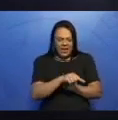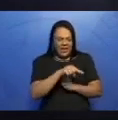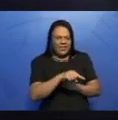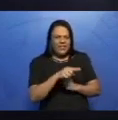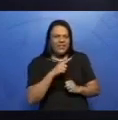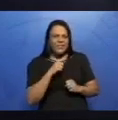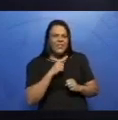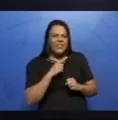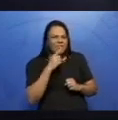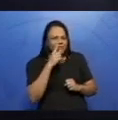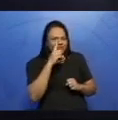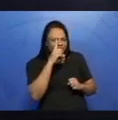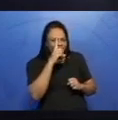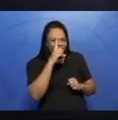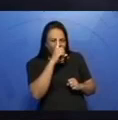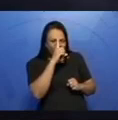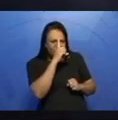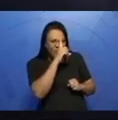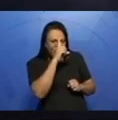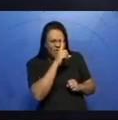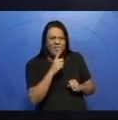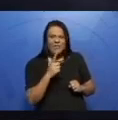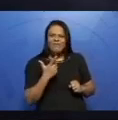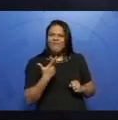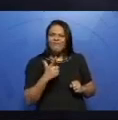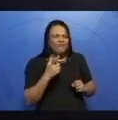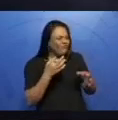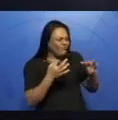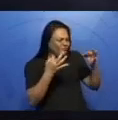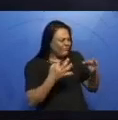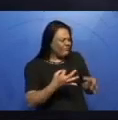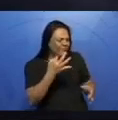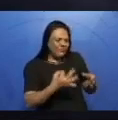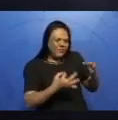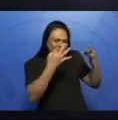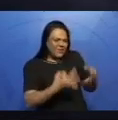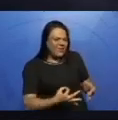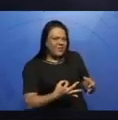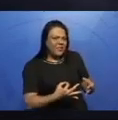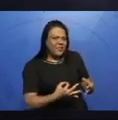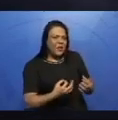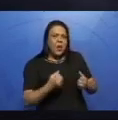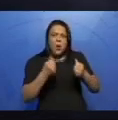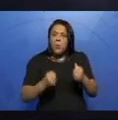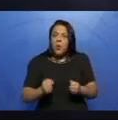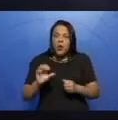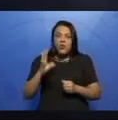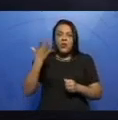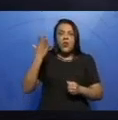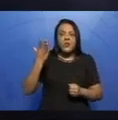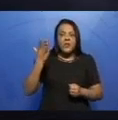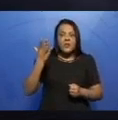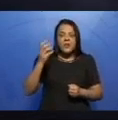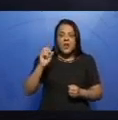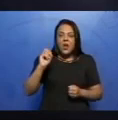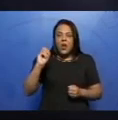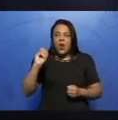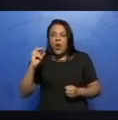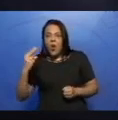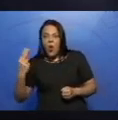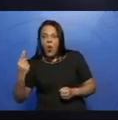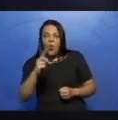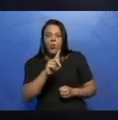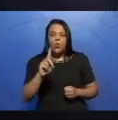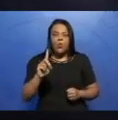tenho certeza que algo aconteceu, que está acontecendo ou que acontecerá. É usado para expressar dúvida diante do